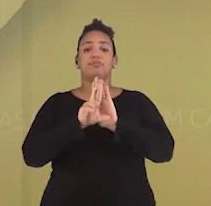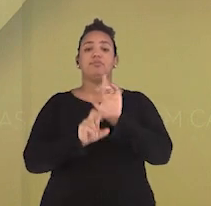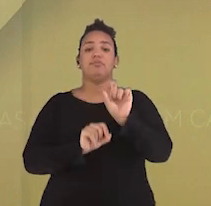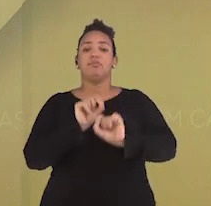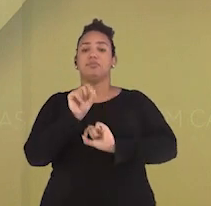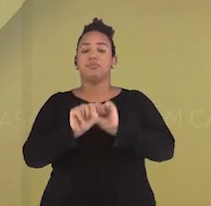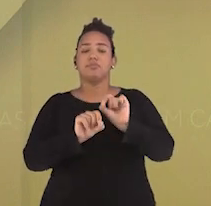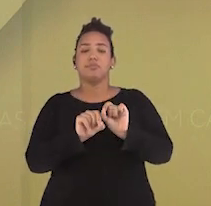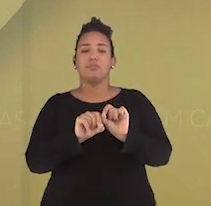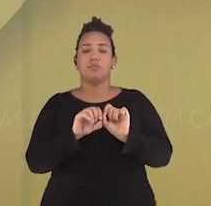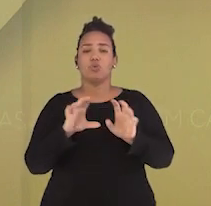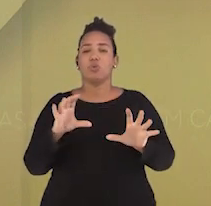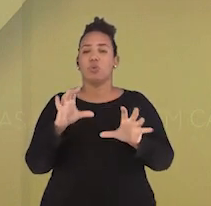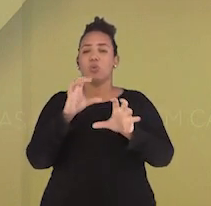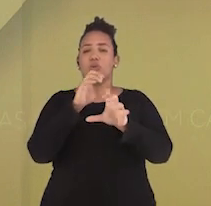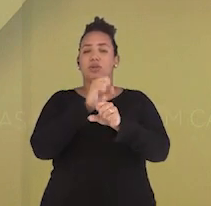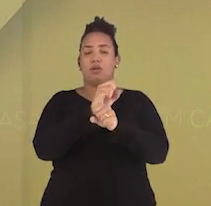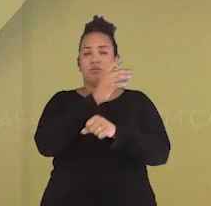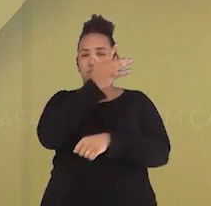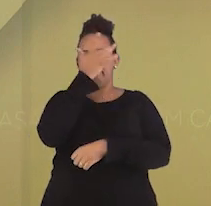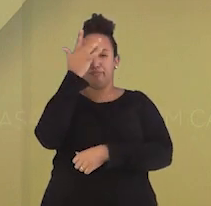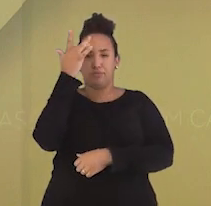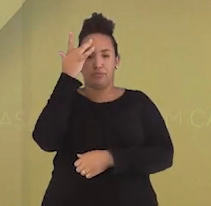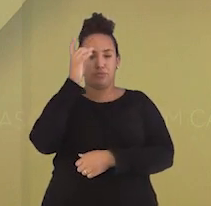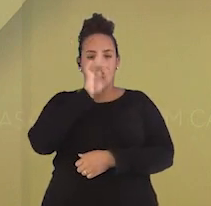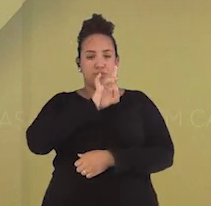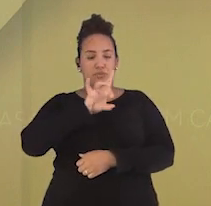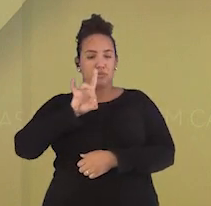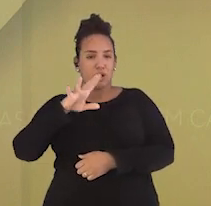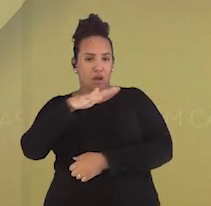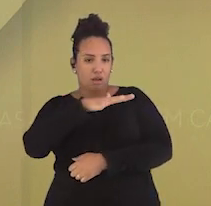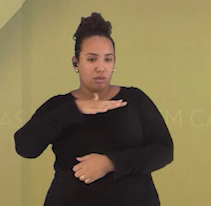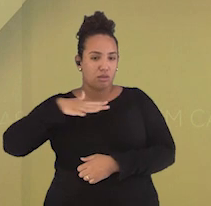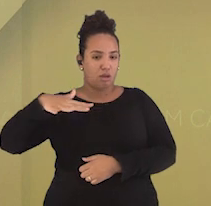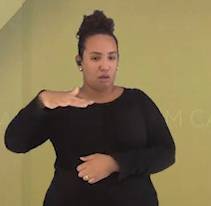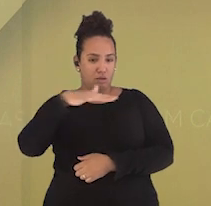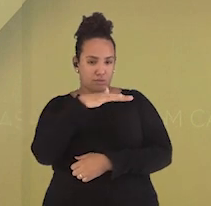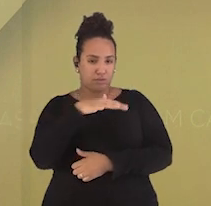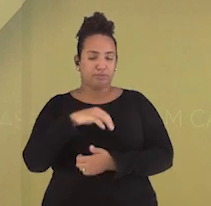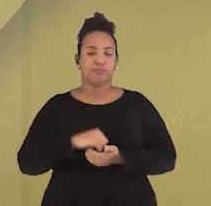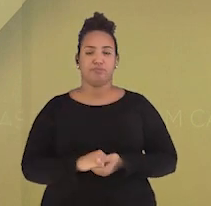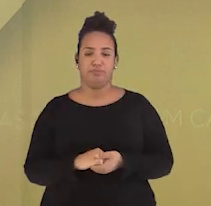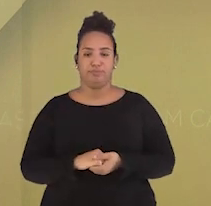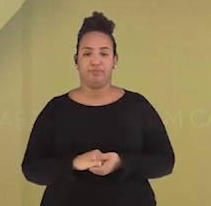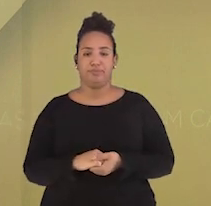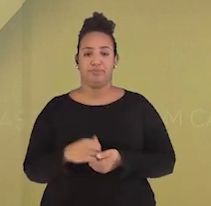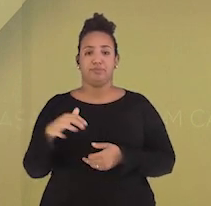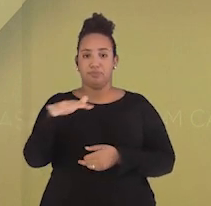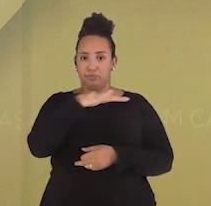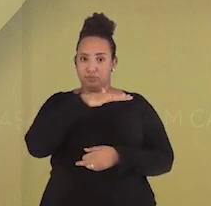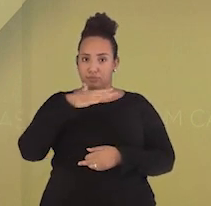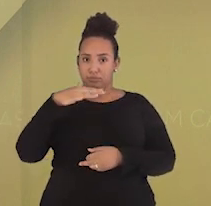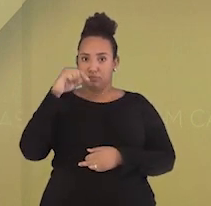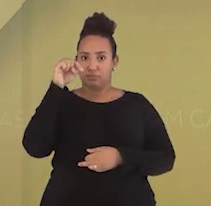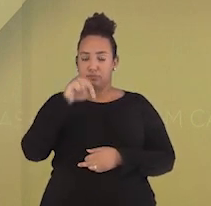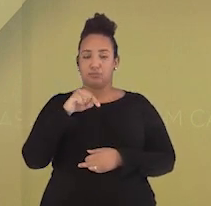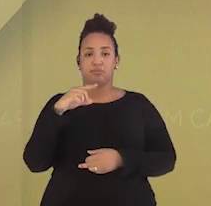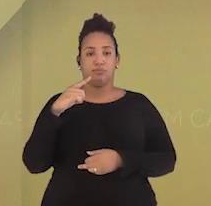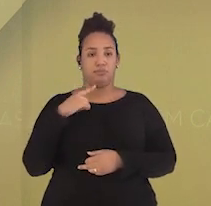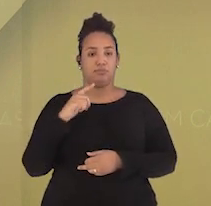média do total de habitantes por área. A área considerada é medida por quilômetro